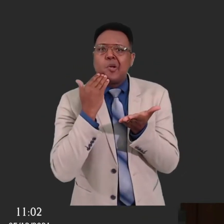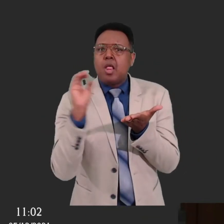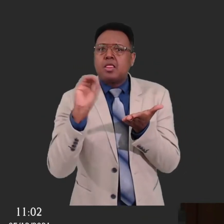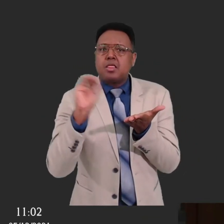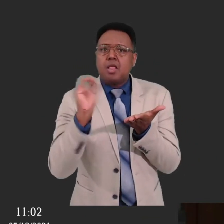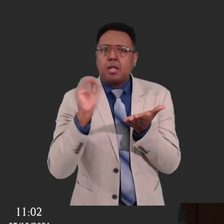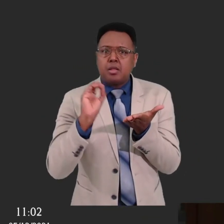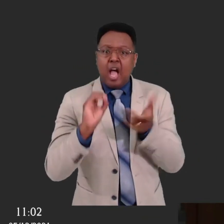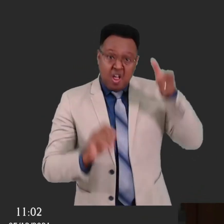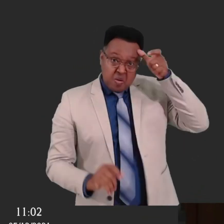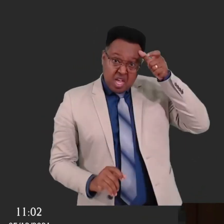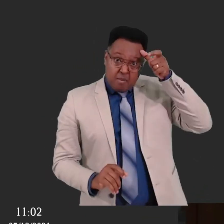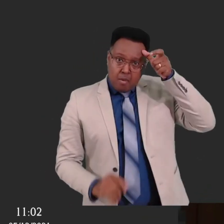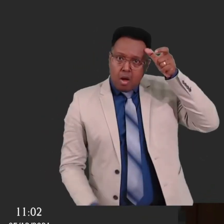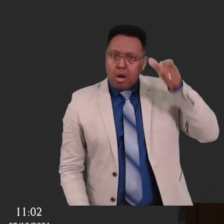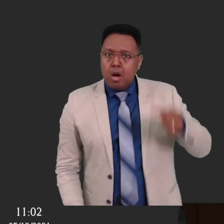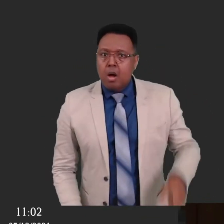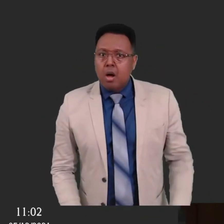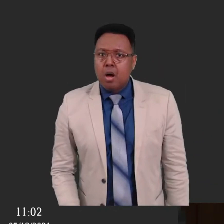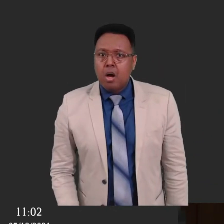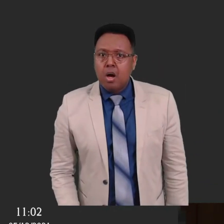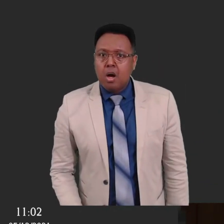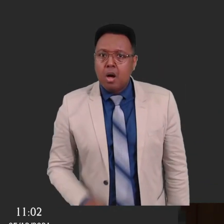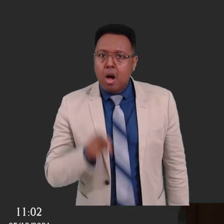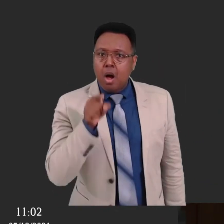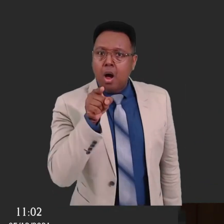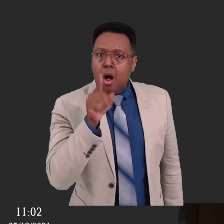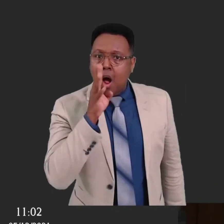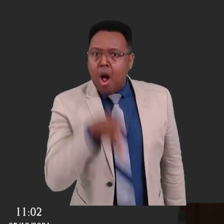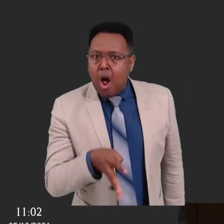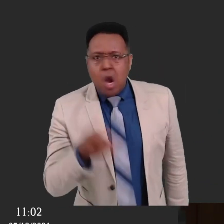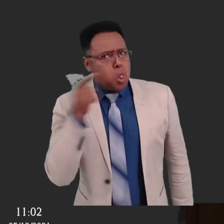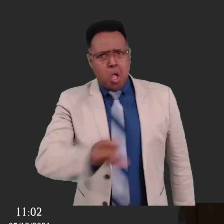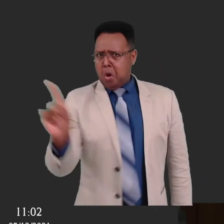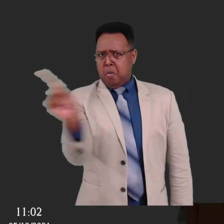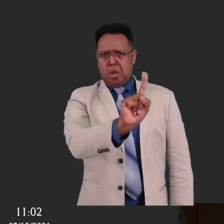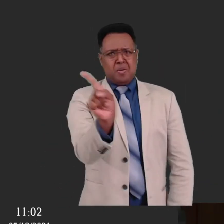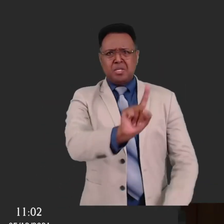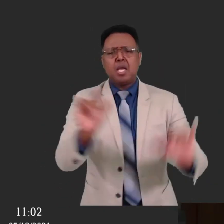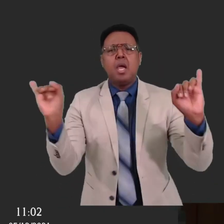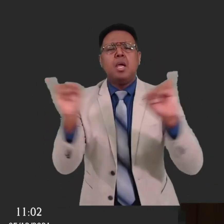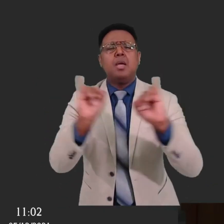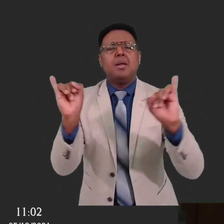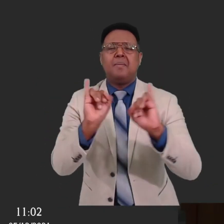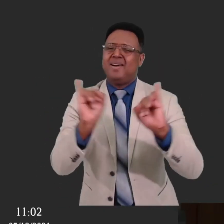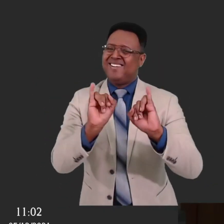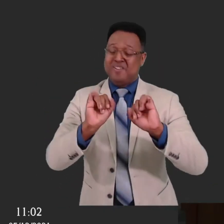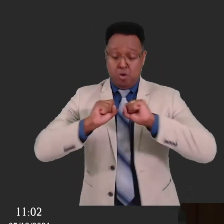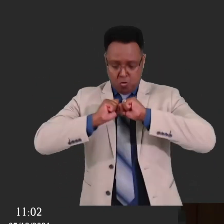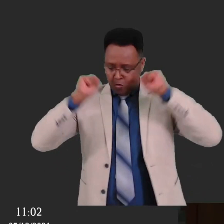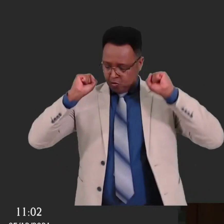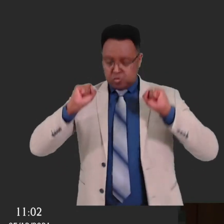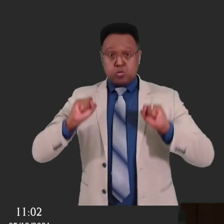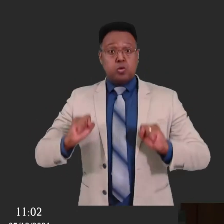que estender o dedo e te acusar. Glória ao nome do Senhor. Então houve, irmãos, um sumo